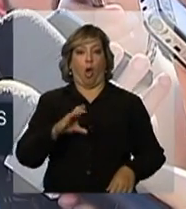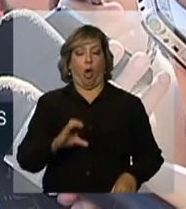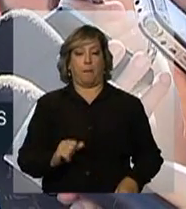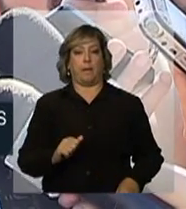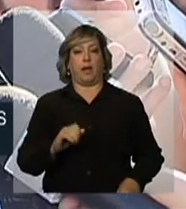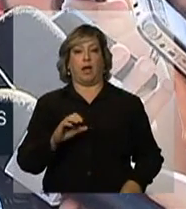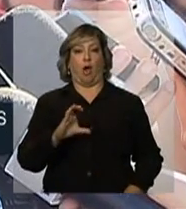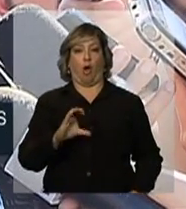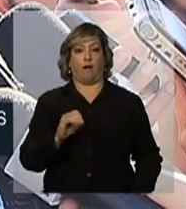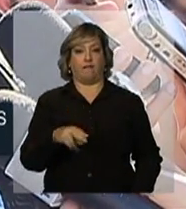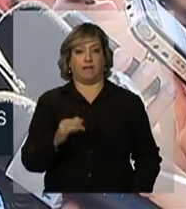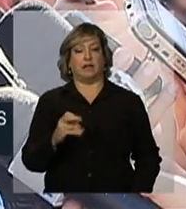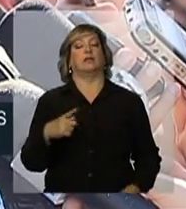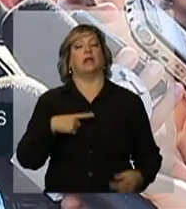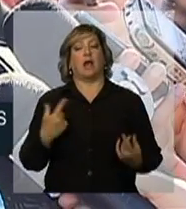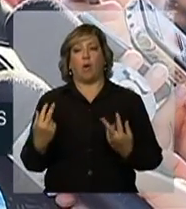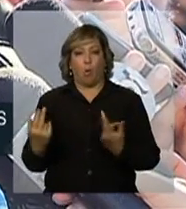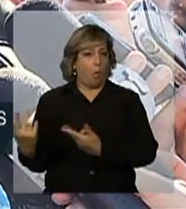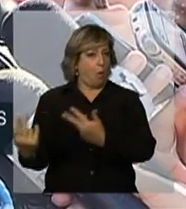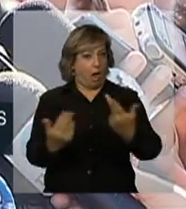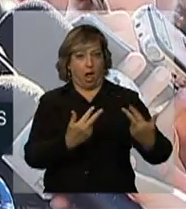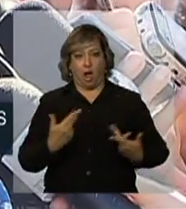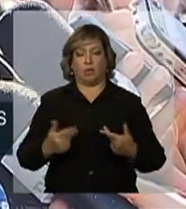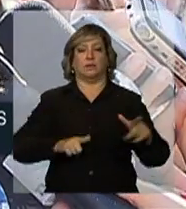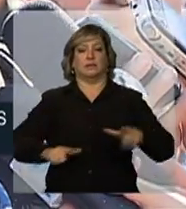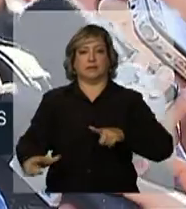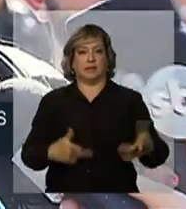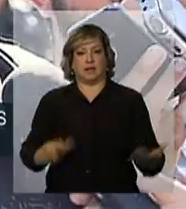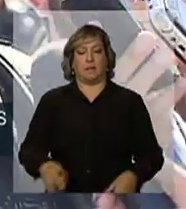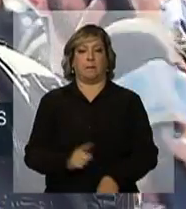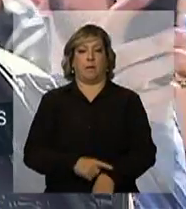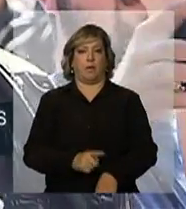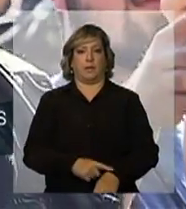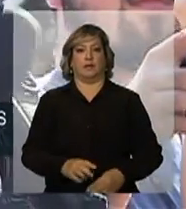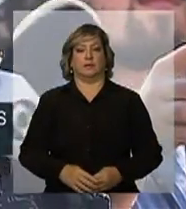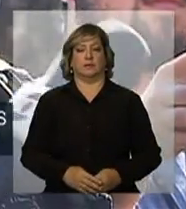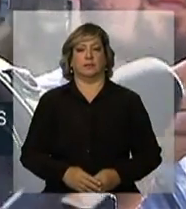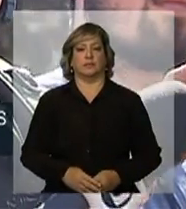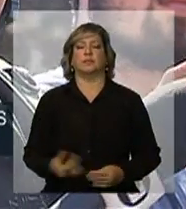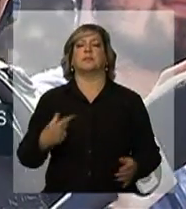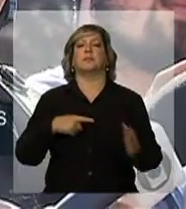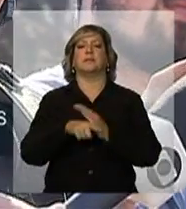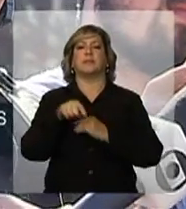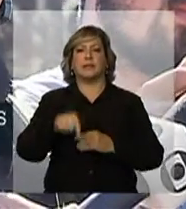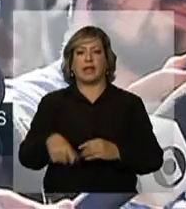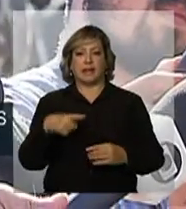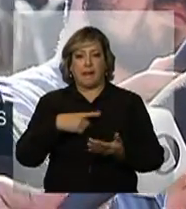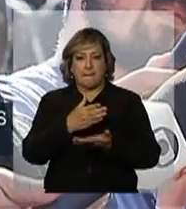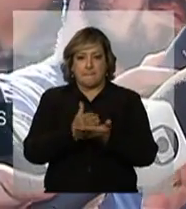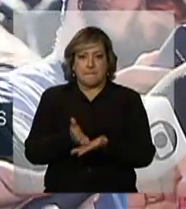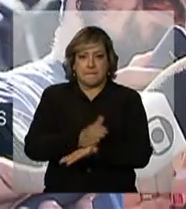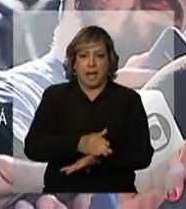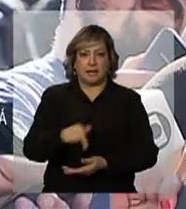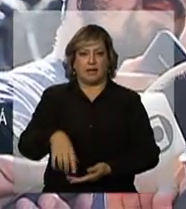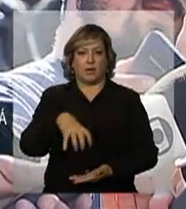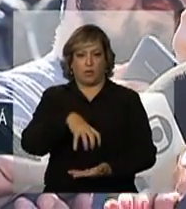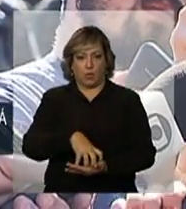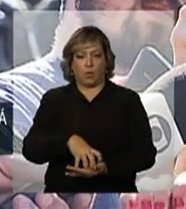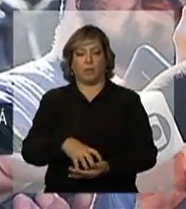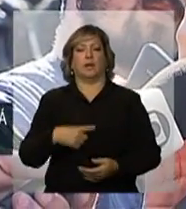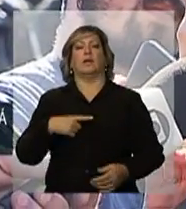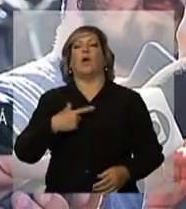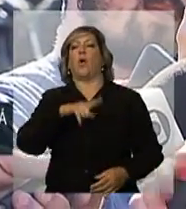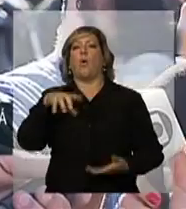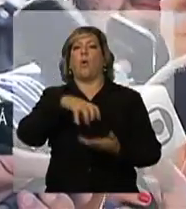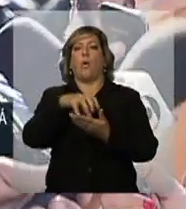acontecendo a mesma articulação e o mesmo evento neste momento. Aqui tem parte da tropa, né? O restante está, o senhor falou na questão da